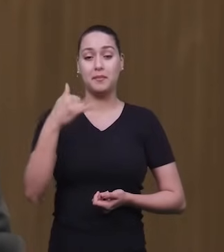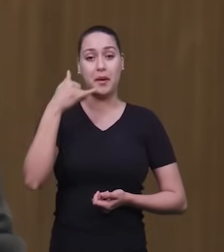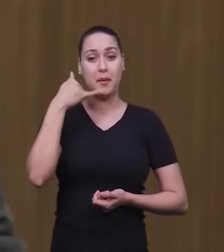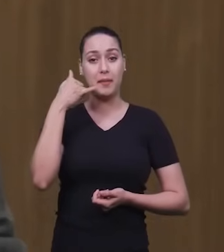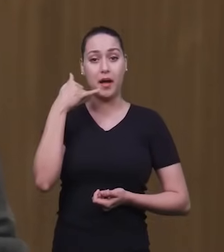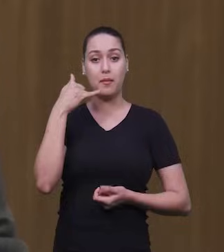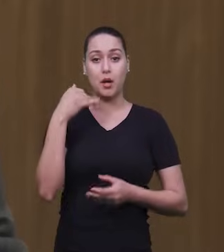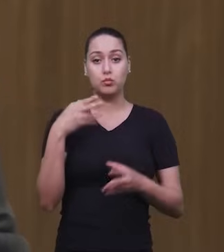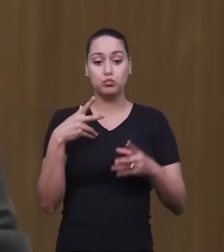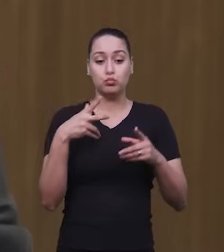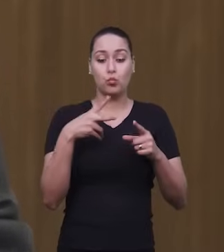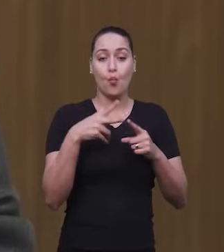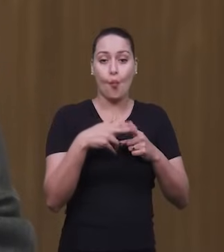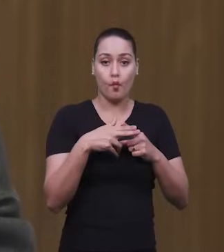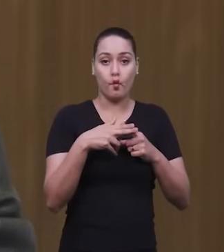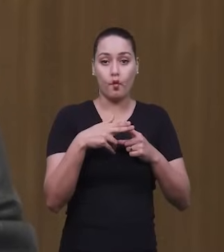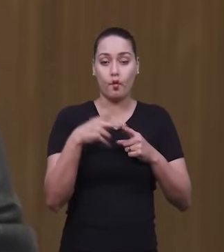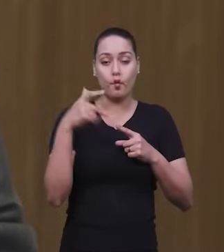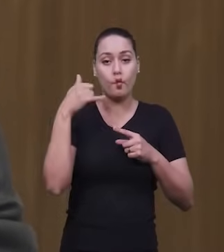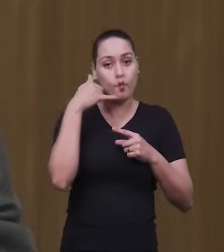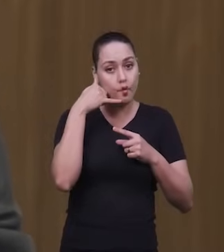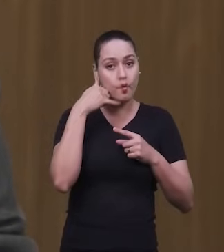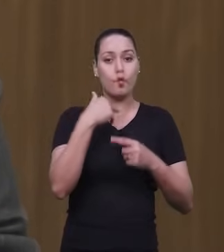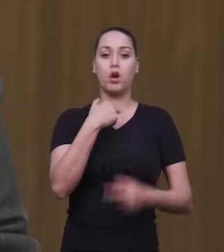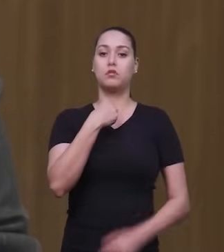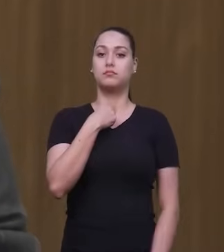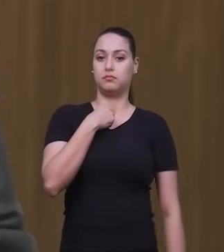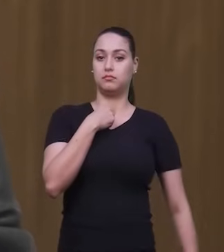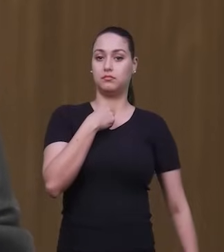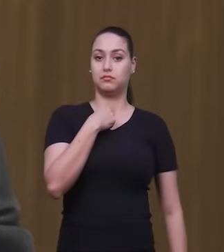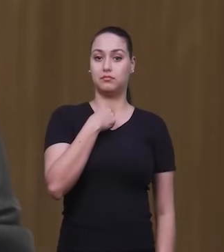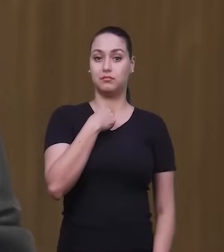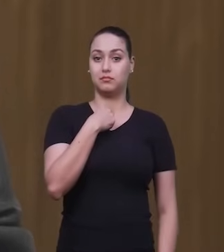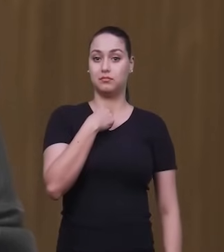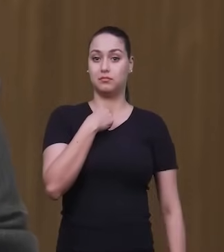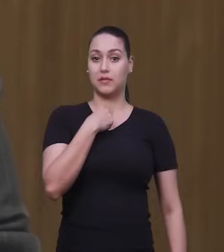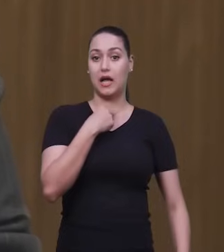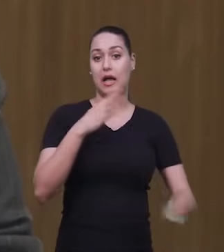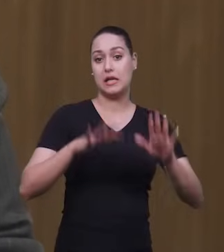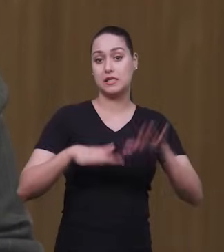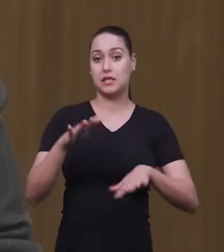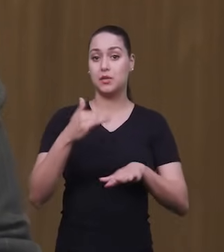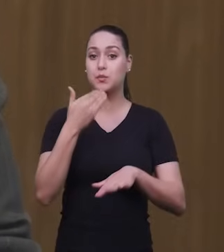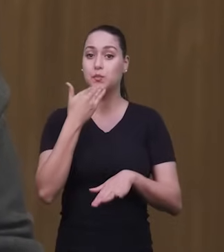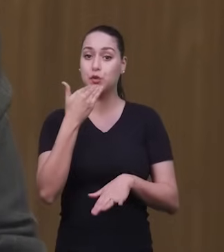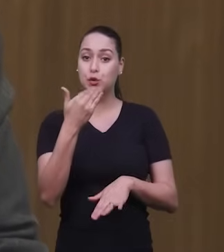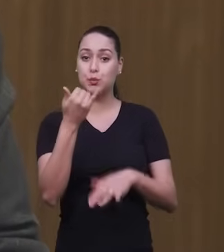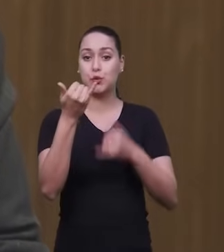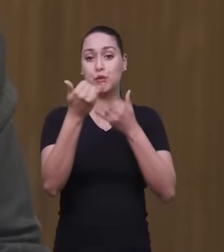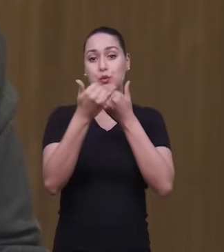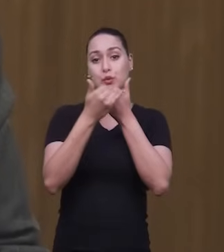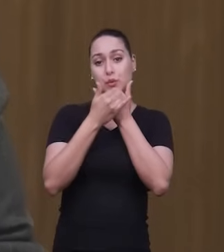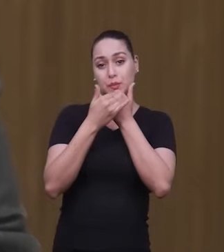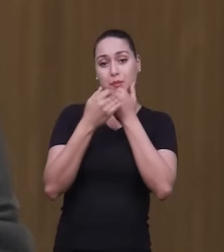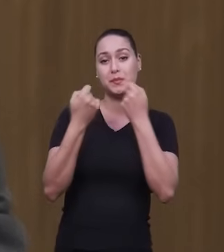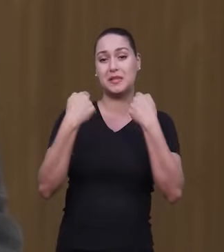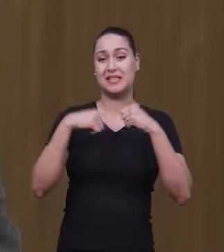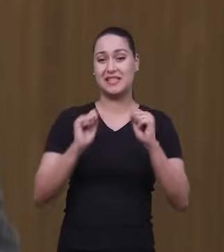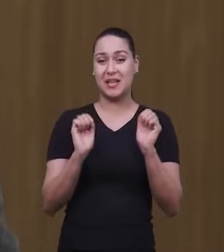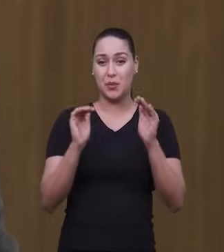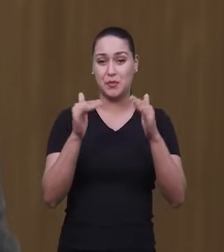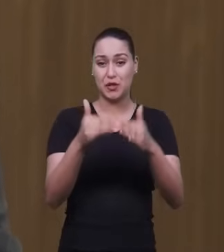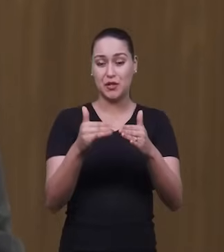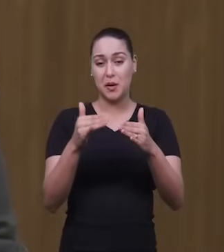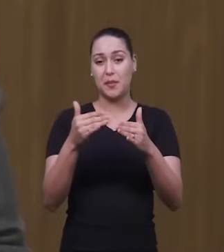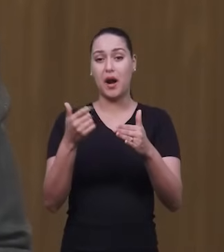ela fica obstruída. E até pedimos desculpa porque às vezes precisamos ser mais objetivos para que possamos